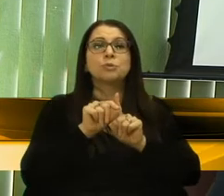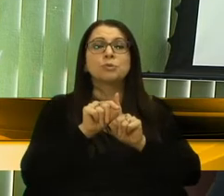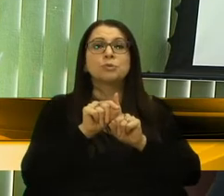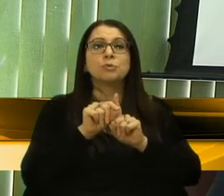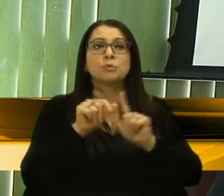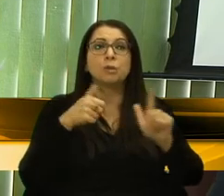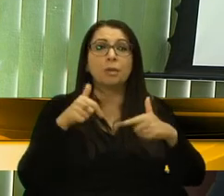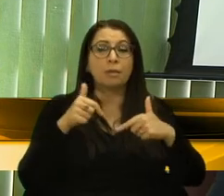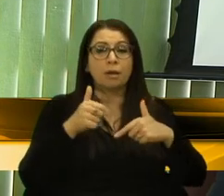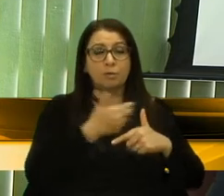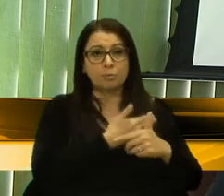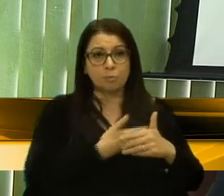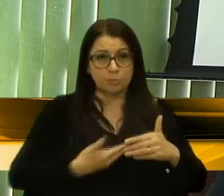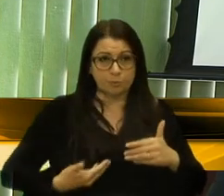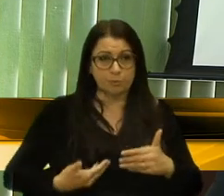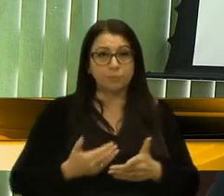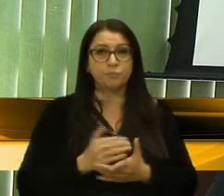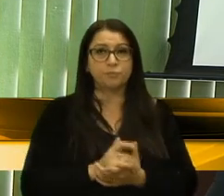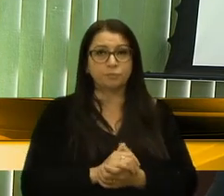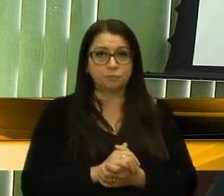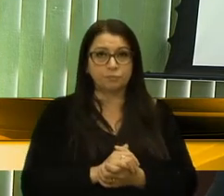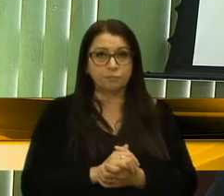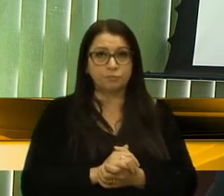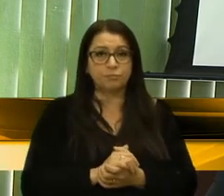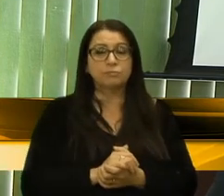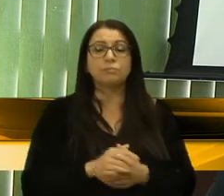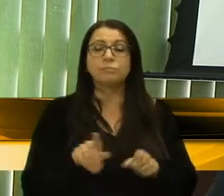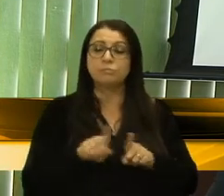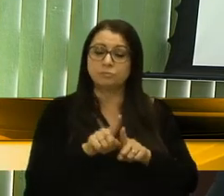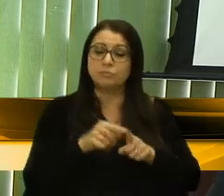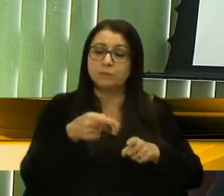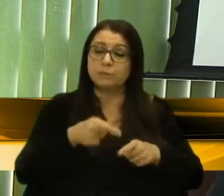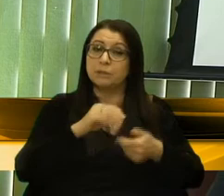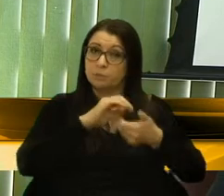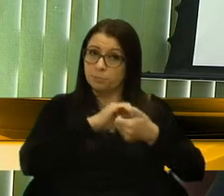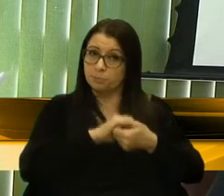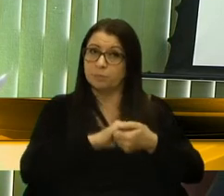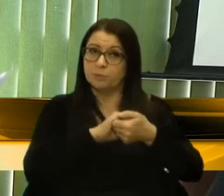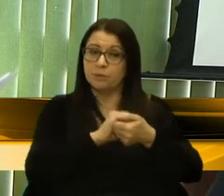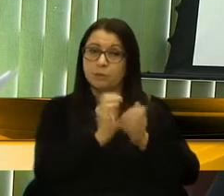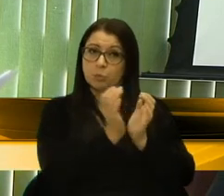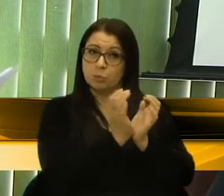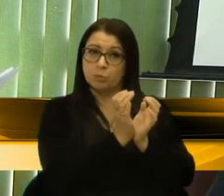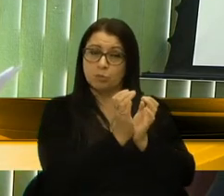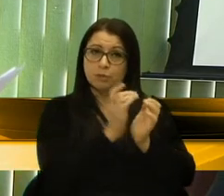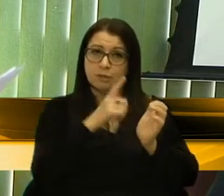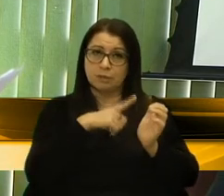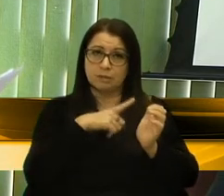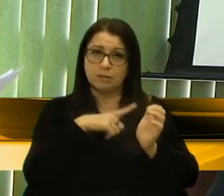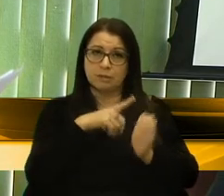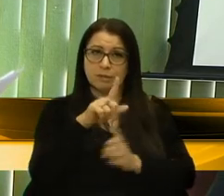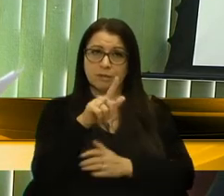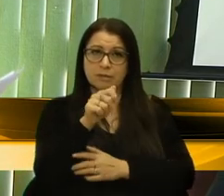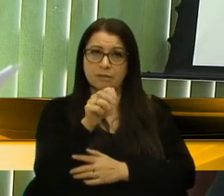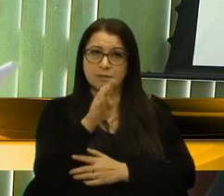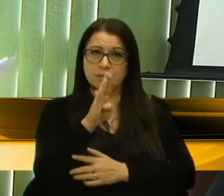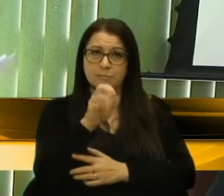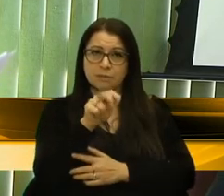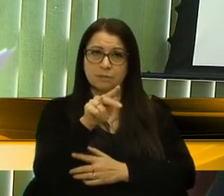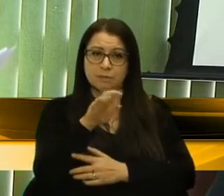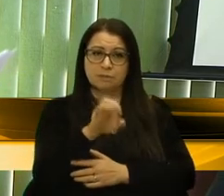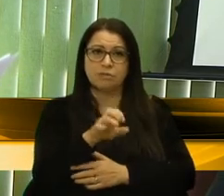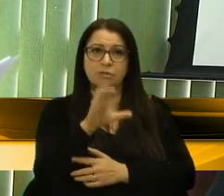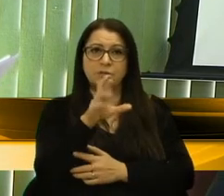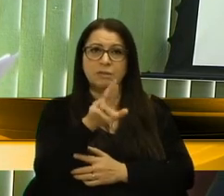serviço público. Quero cumprimentar a equipe que compõe o gabinete de crise, pois